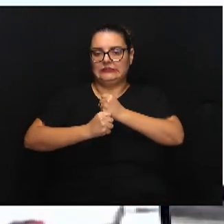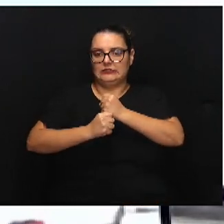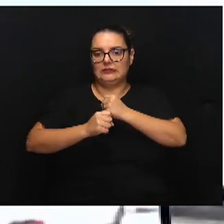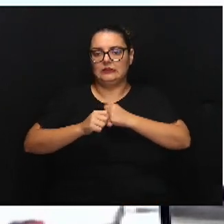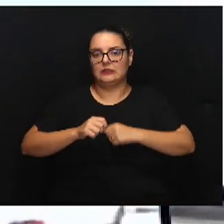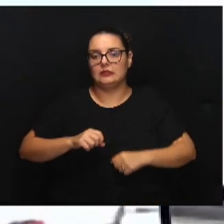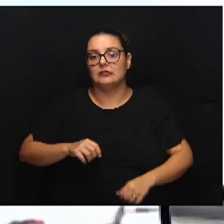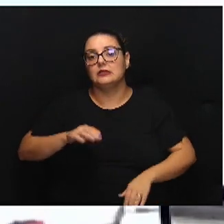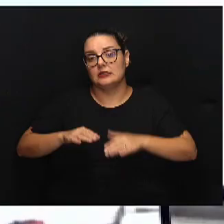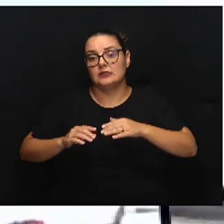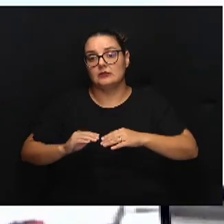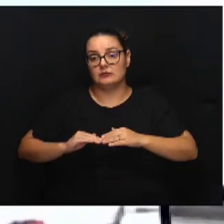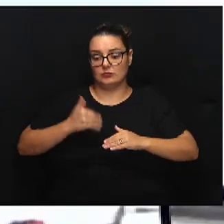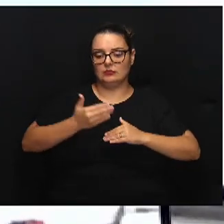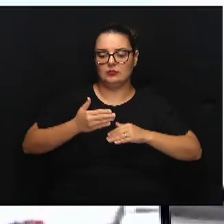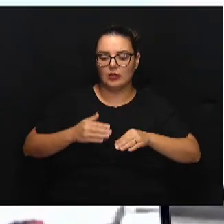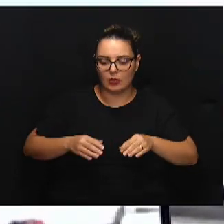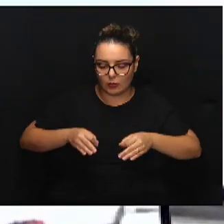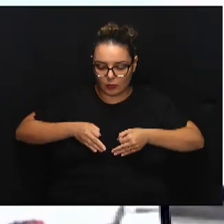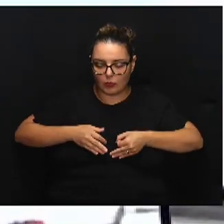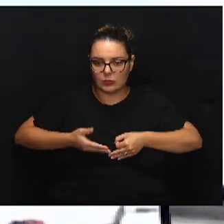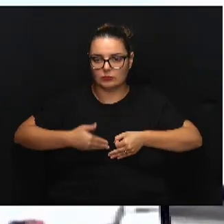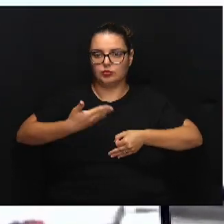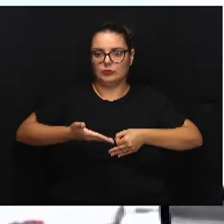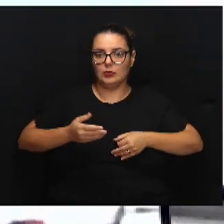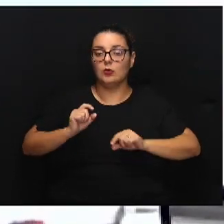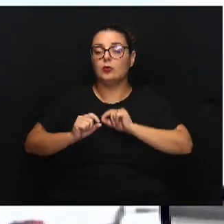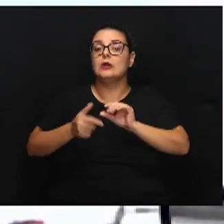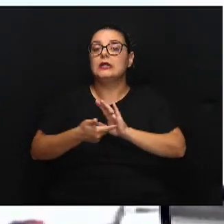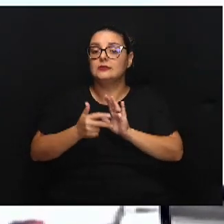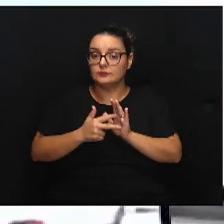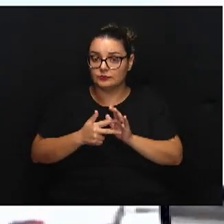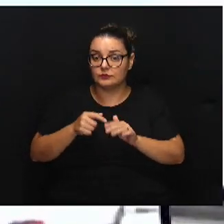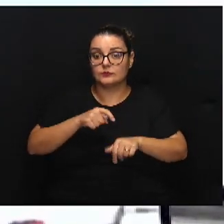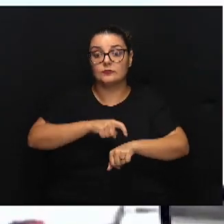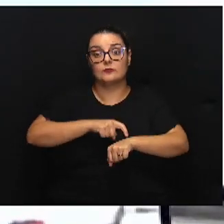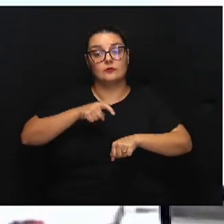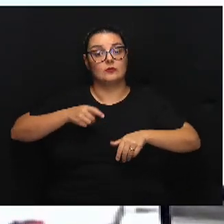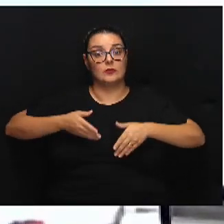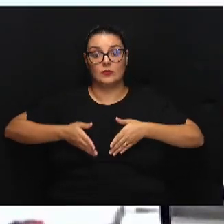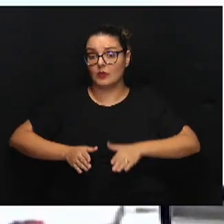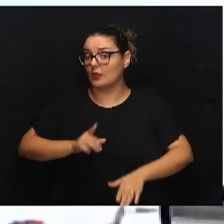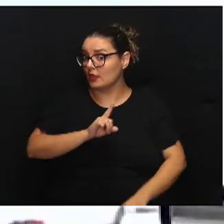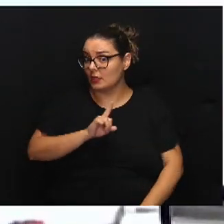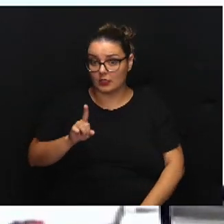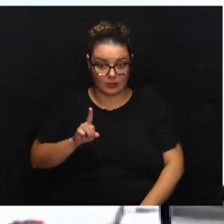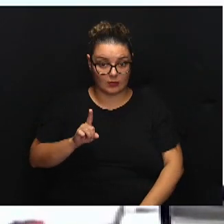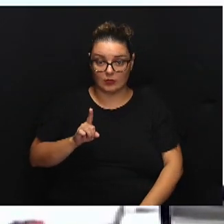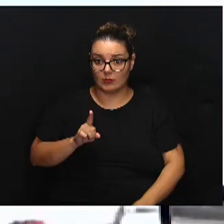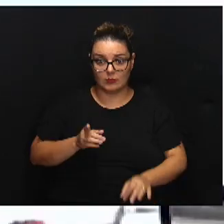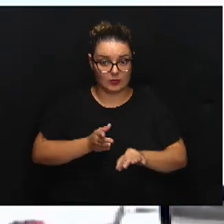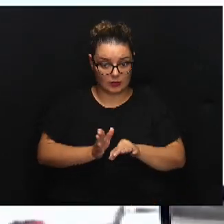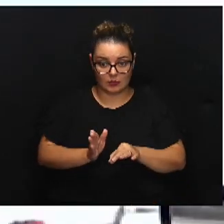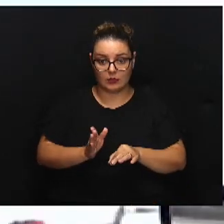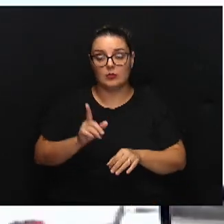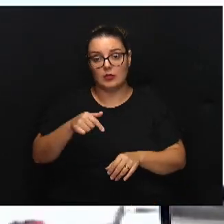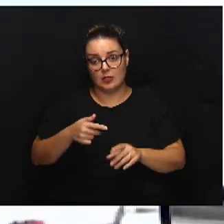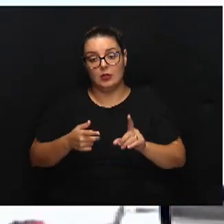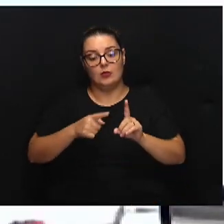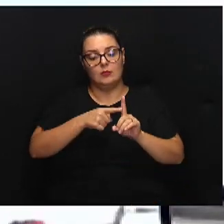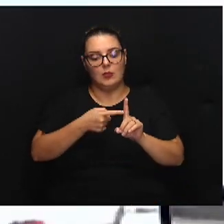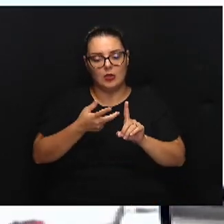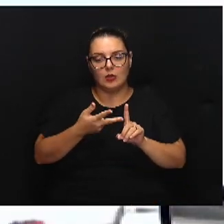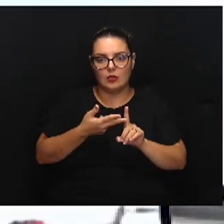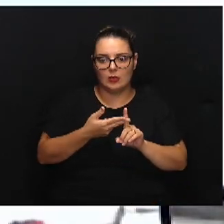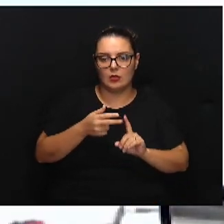vezes ela ultrapassa o útero. O que isso quer dizer? Isso quer dizer que na hora do parto, não será um parto vaginal, obrigatório será uma cesárea,